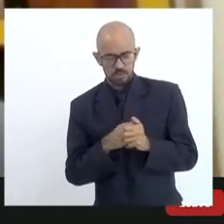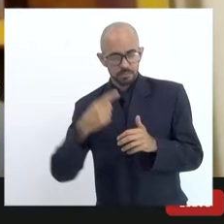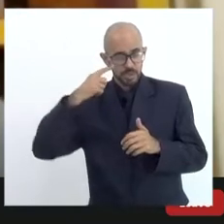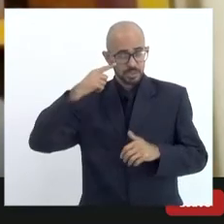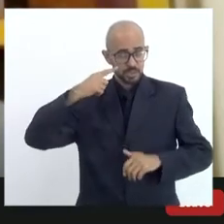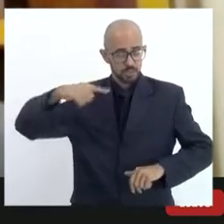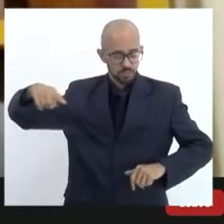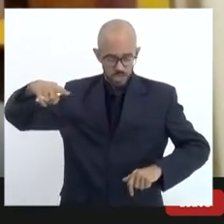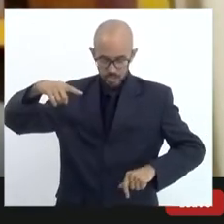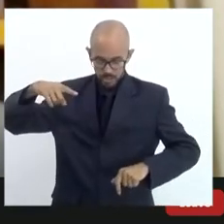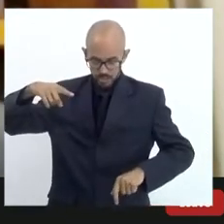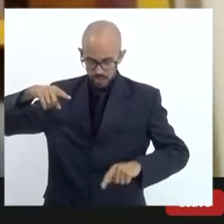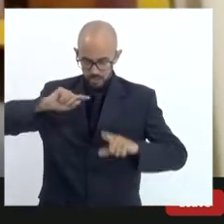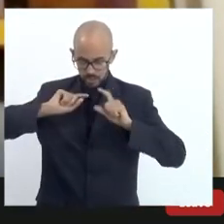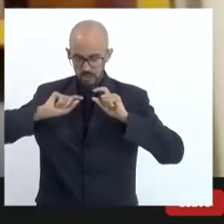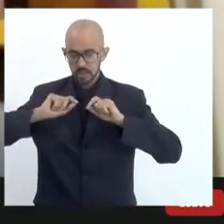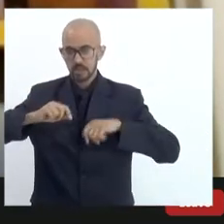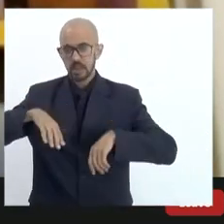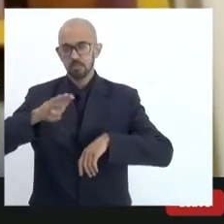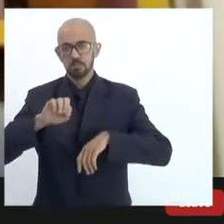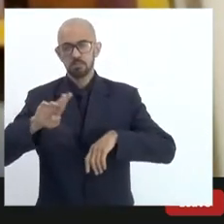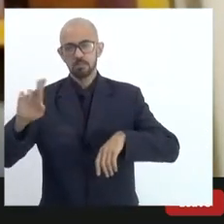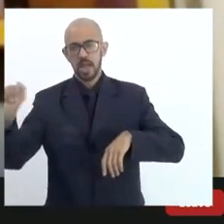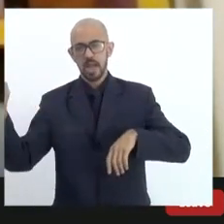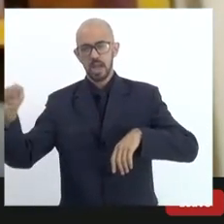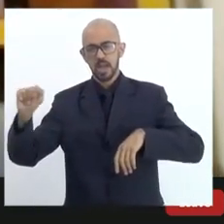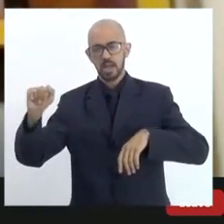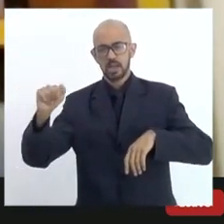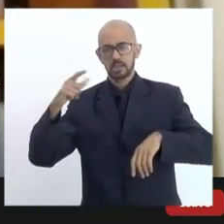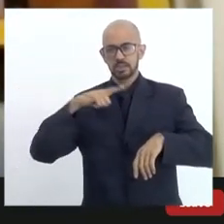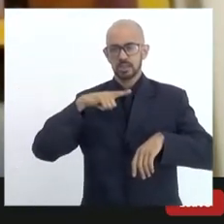você tem lá na Barra da Tijuca, né?